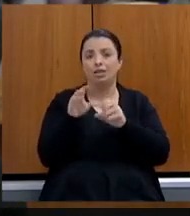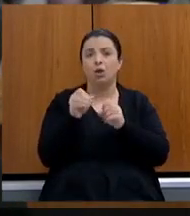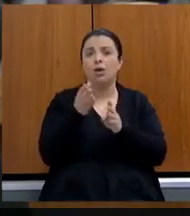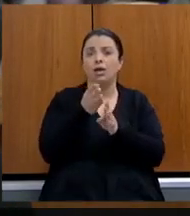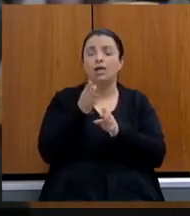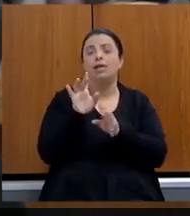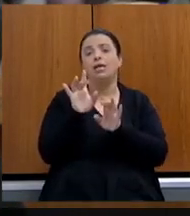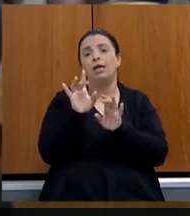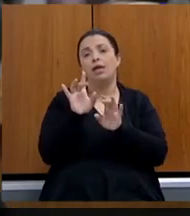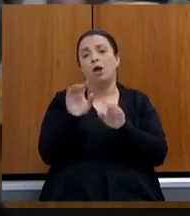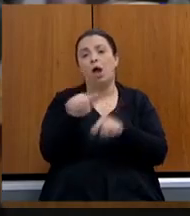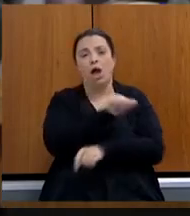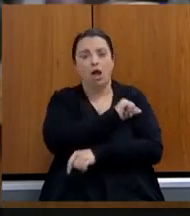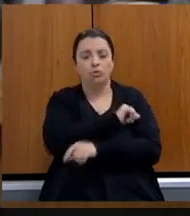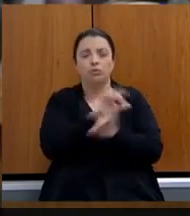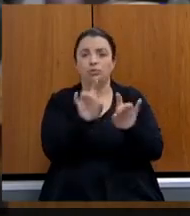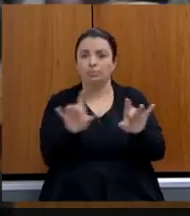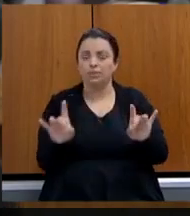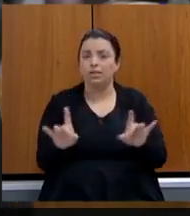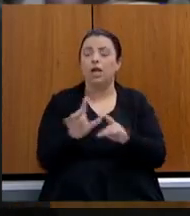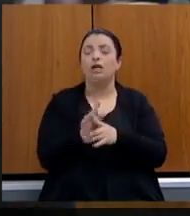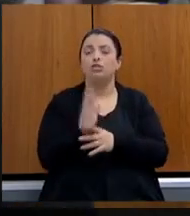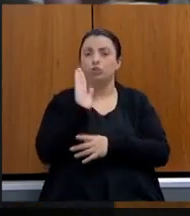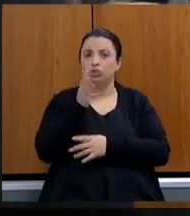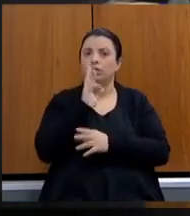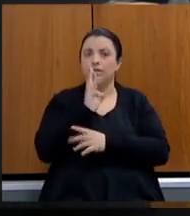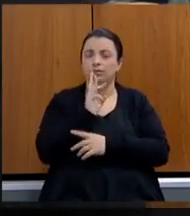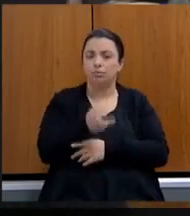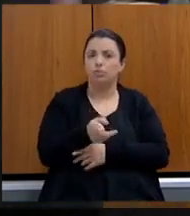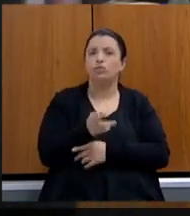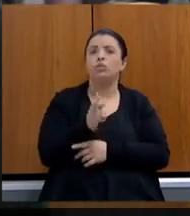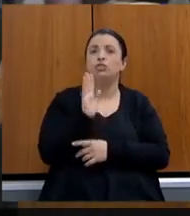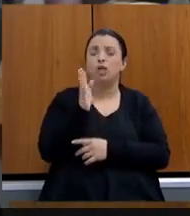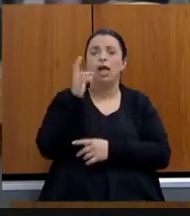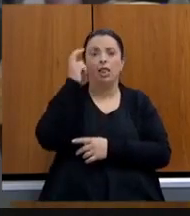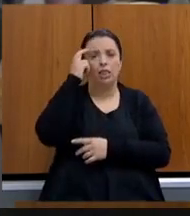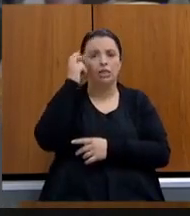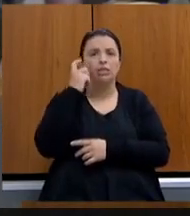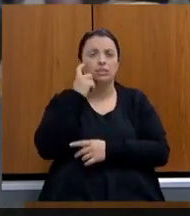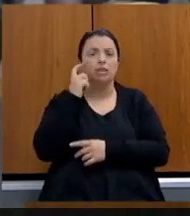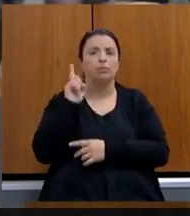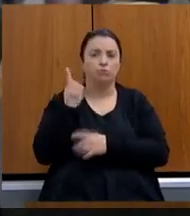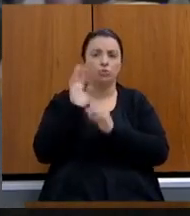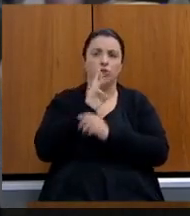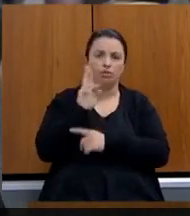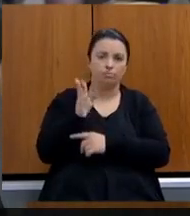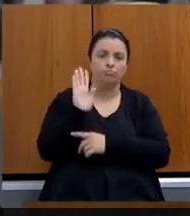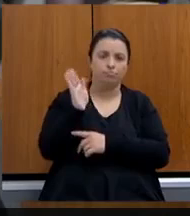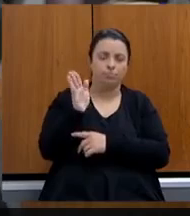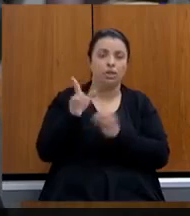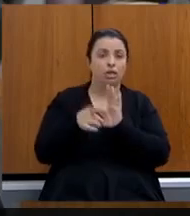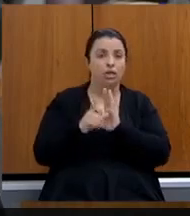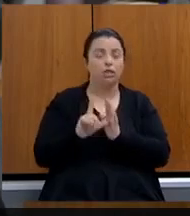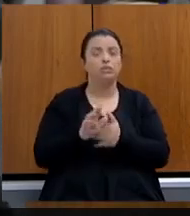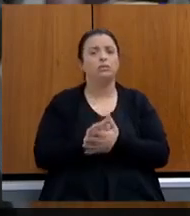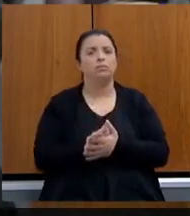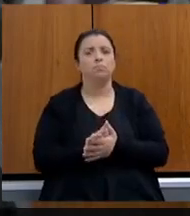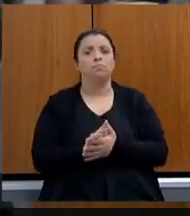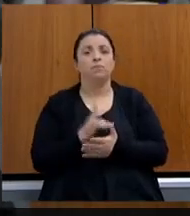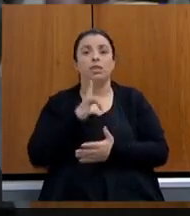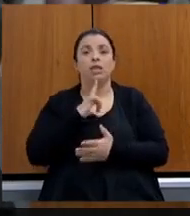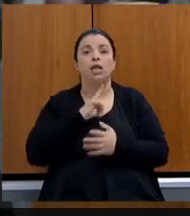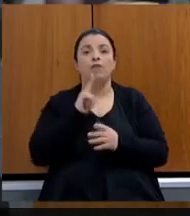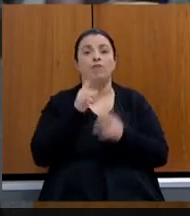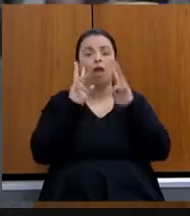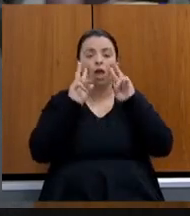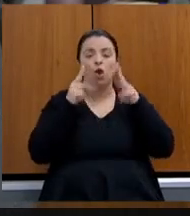à educação especial também fiz a resposta ao Deputado José Guilherme tivemos também como é reconhecido esse